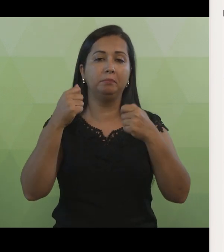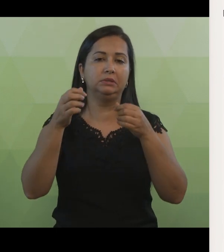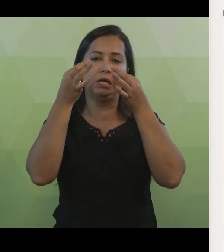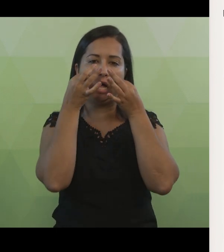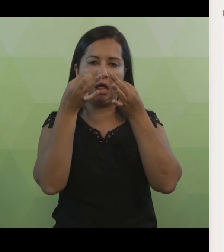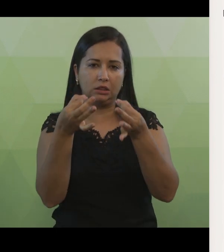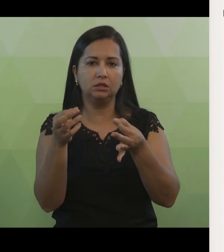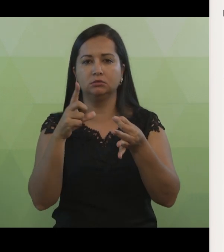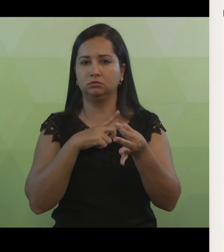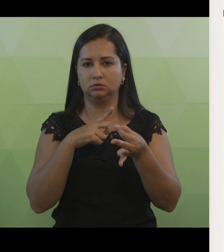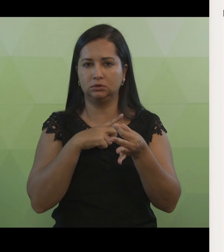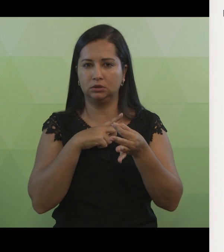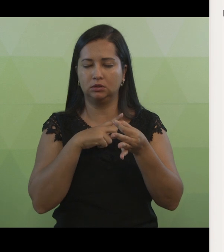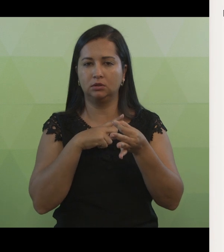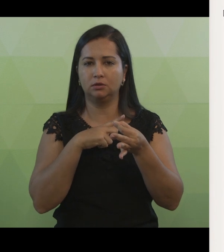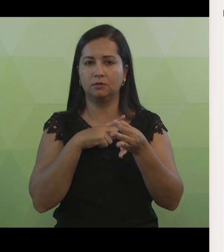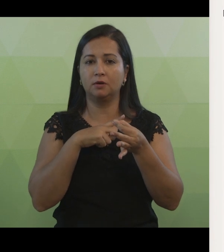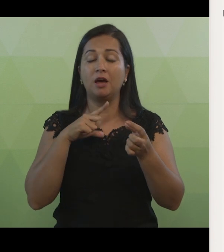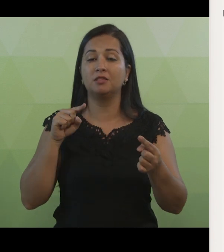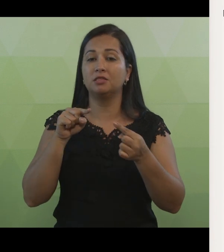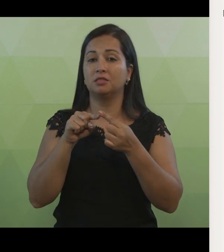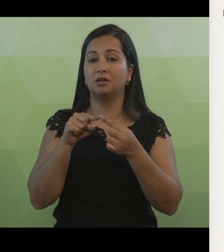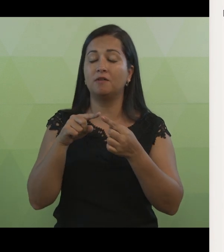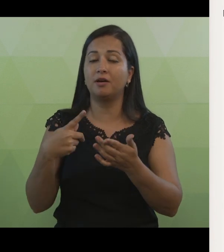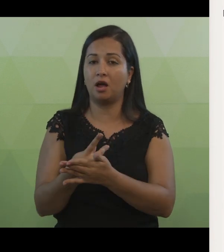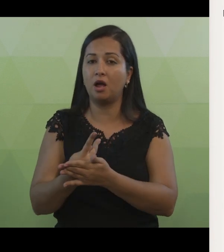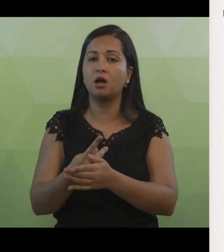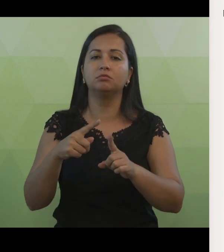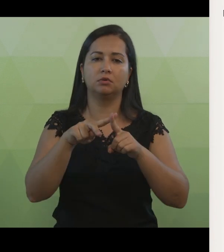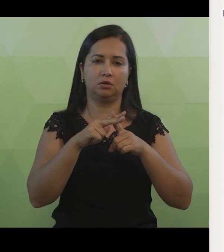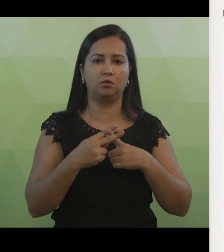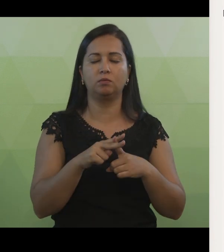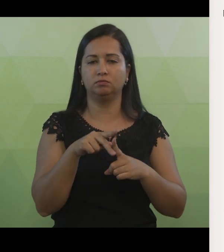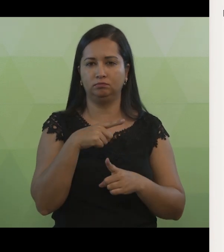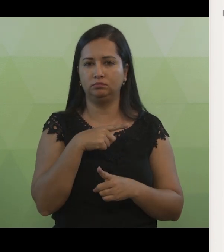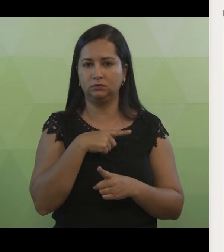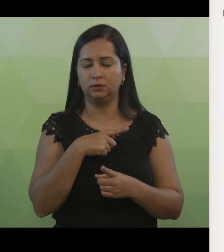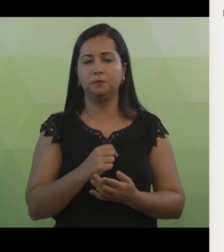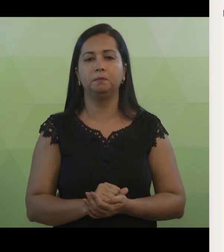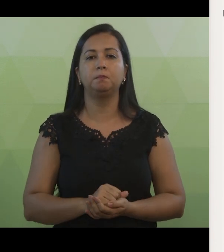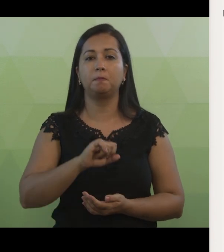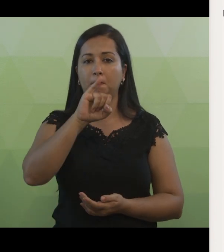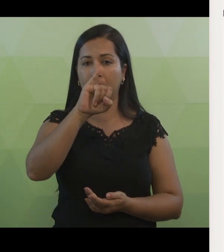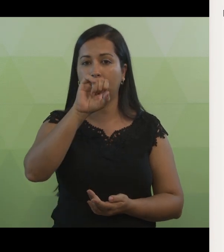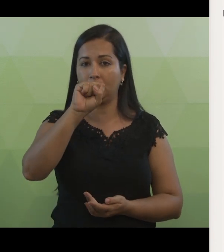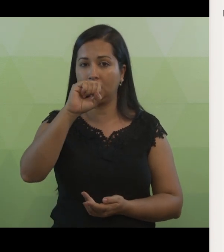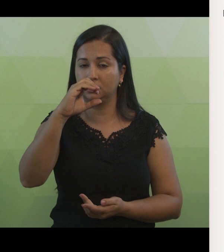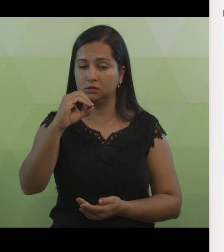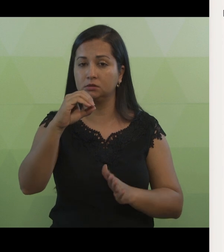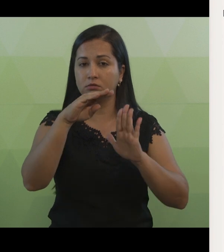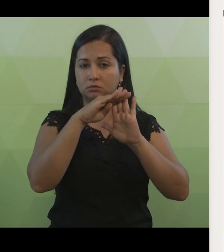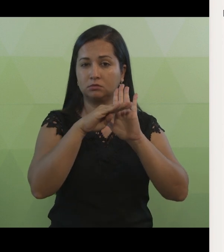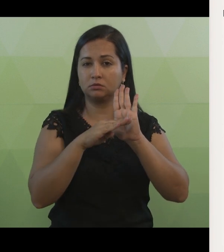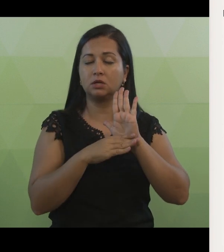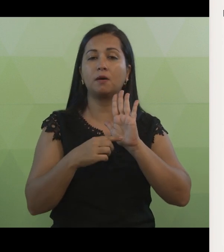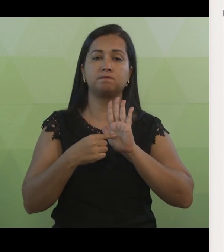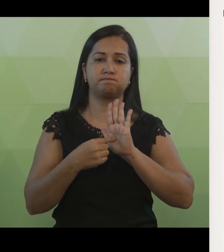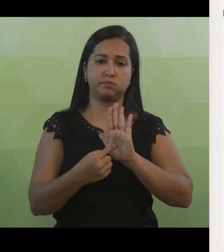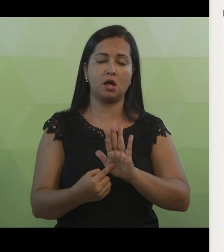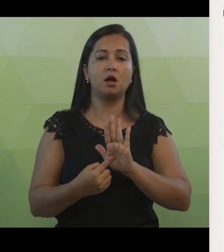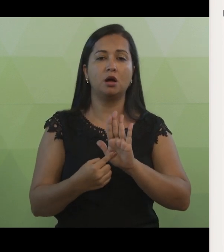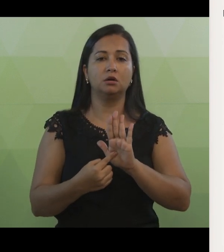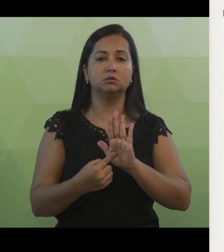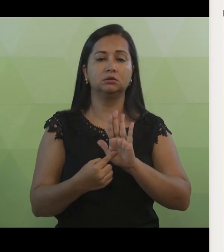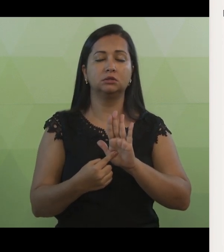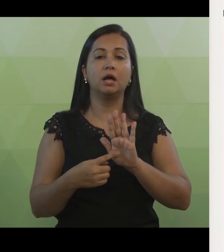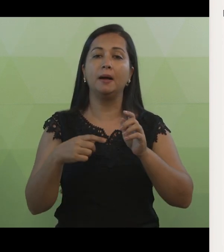nesse momento, devendo ser identificadas e corrigidas. A norma ISO sugere a aplicação de um método de desenvolvimento já bem estruturado,